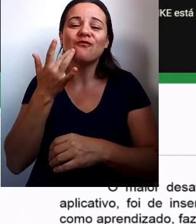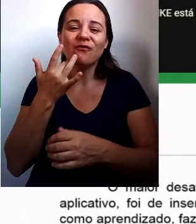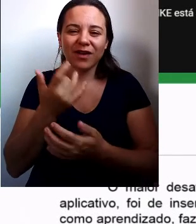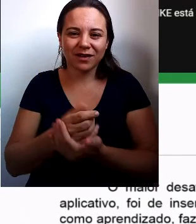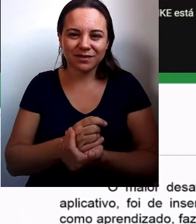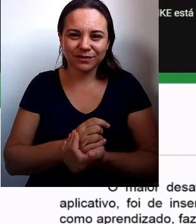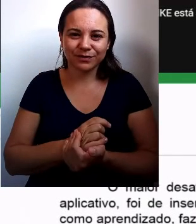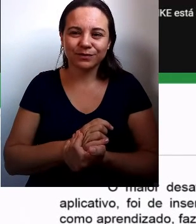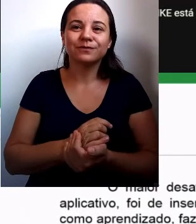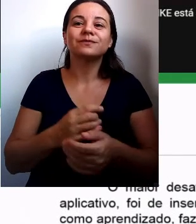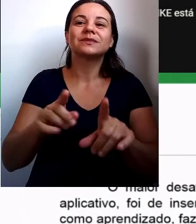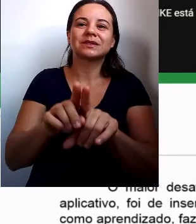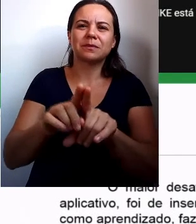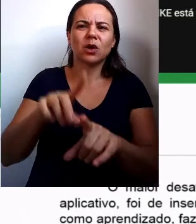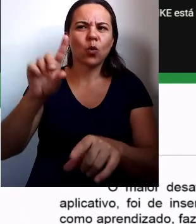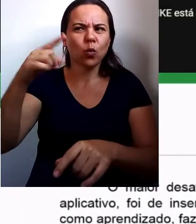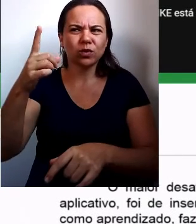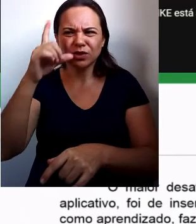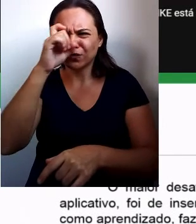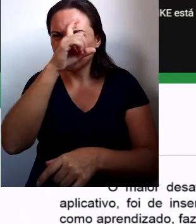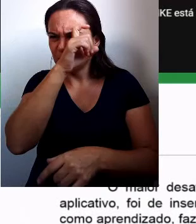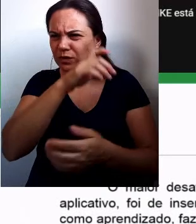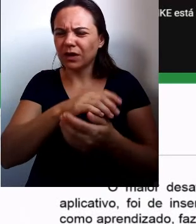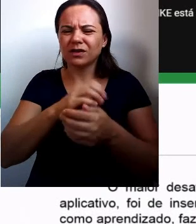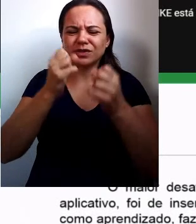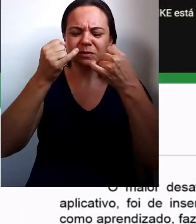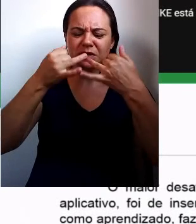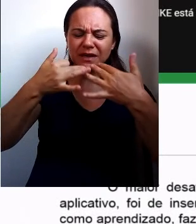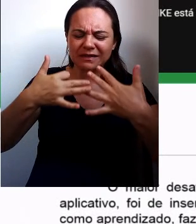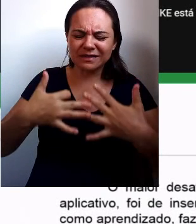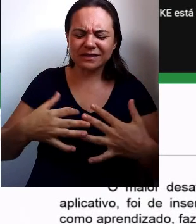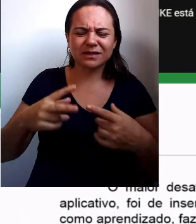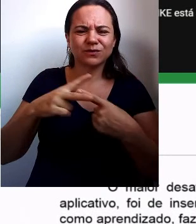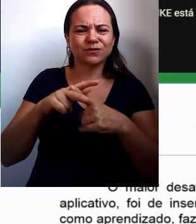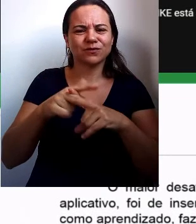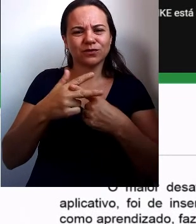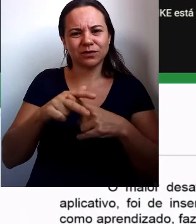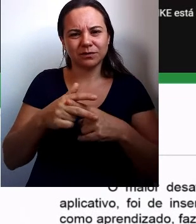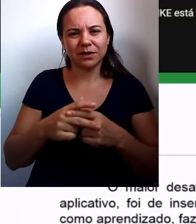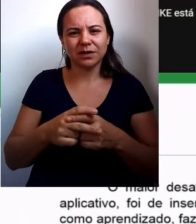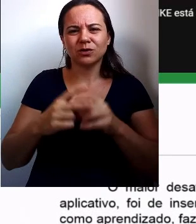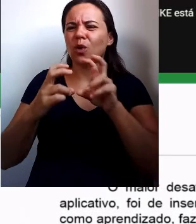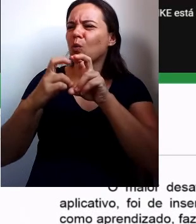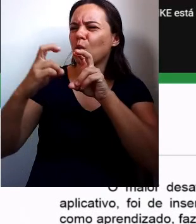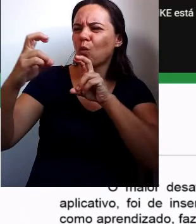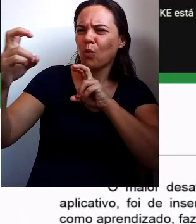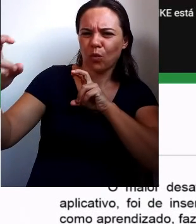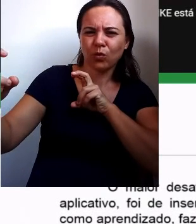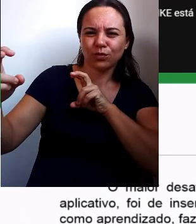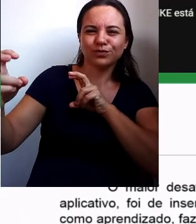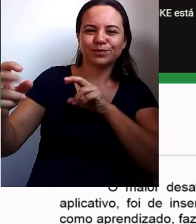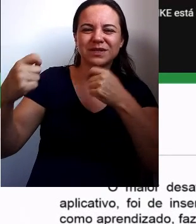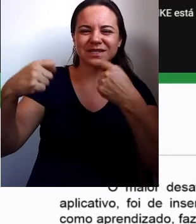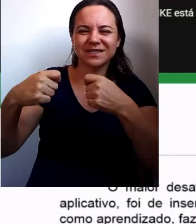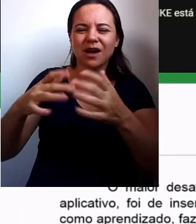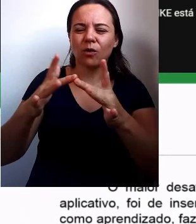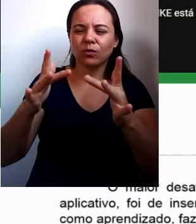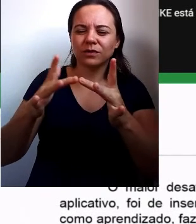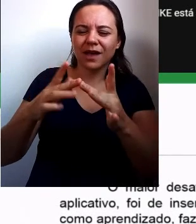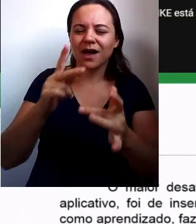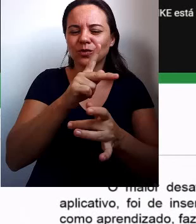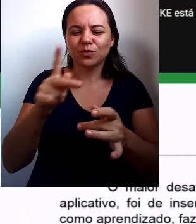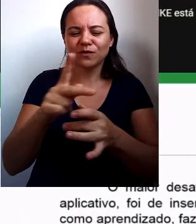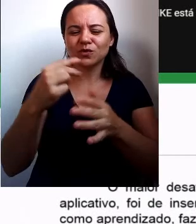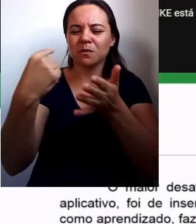que também tivemos é a aplicação e as explicações de funcionamento. Tá? tudo isso foi feito de forma remota. Então, tá, como é